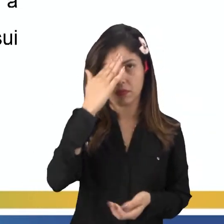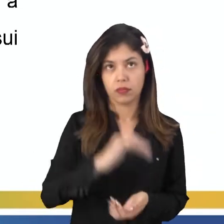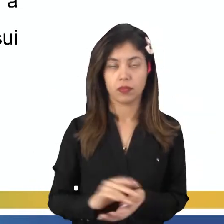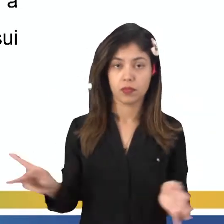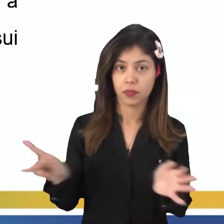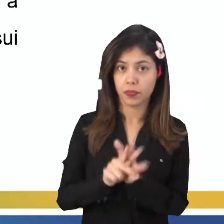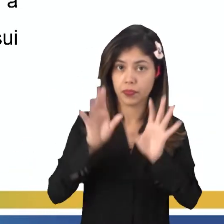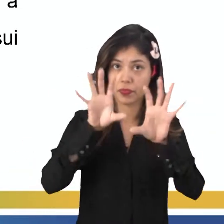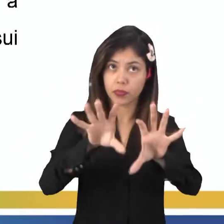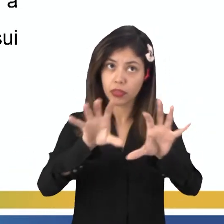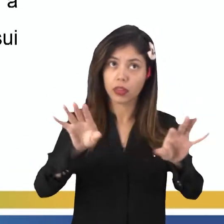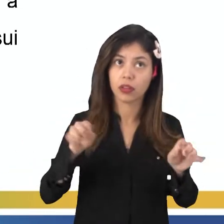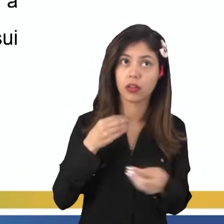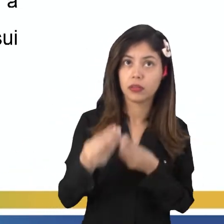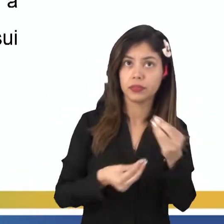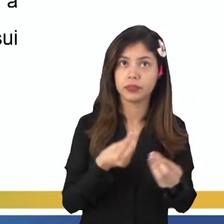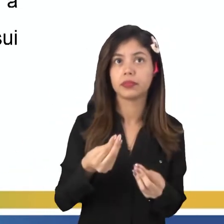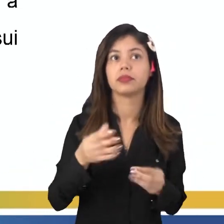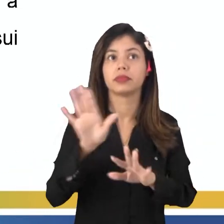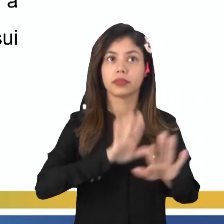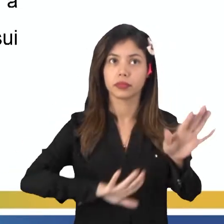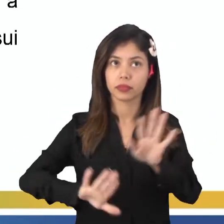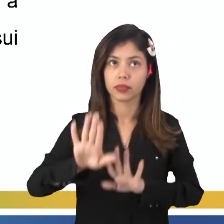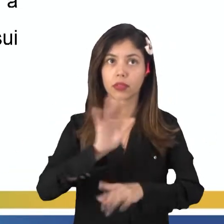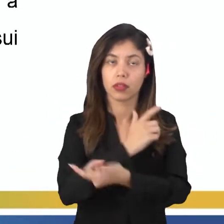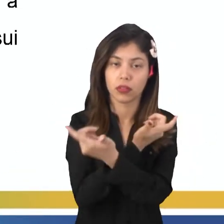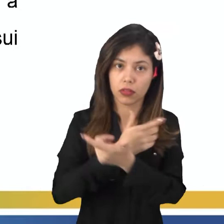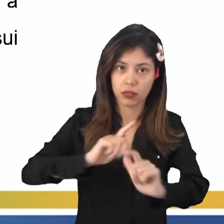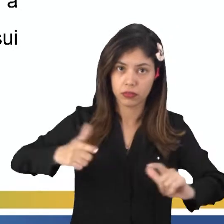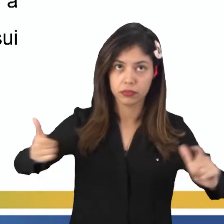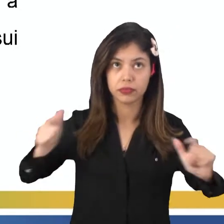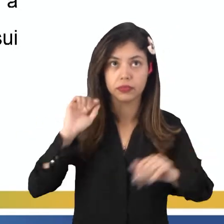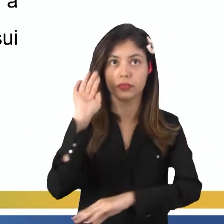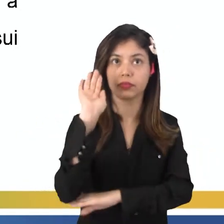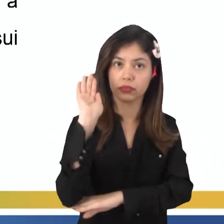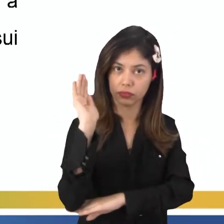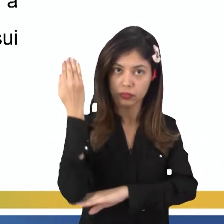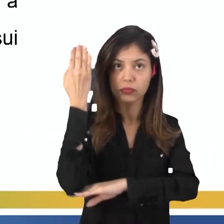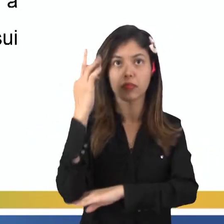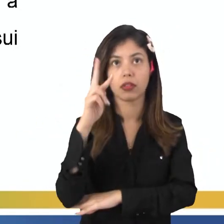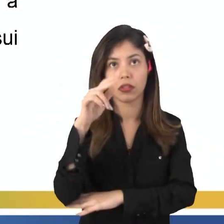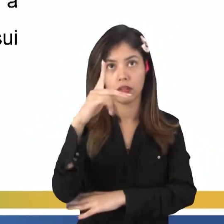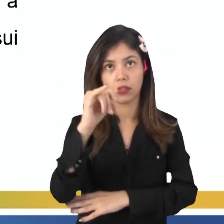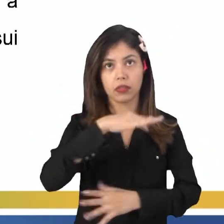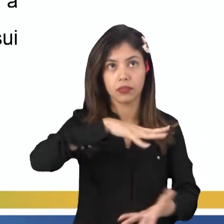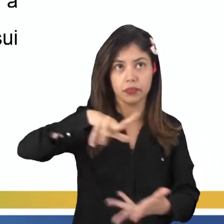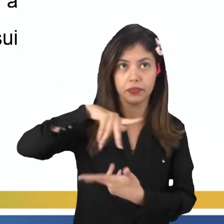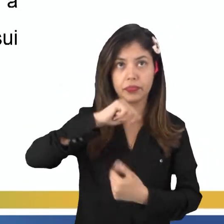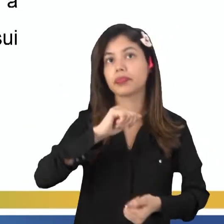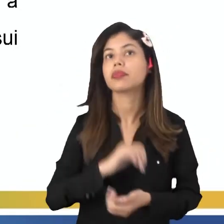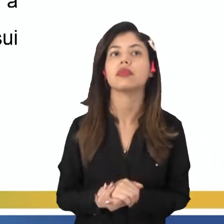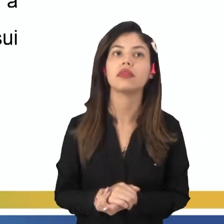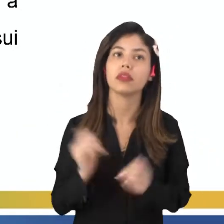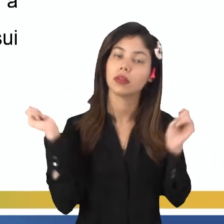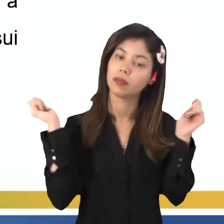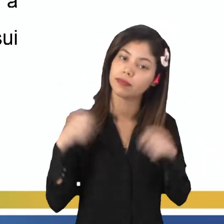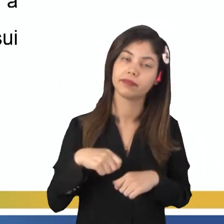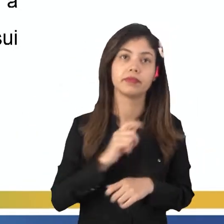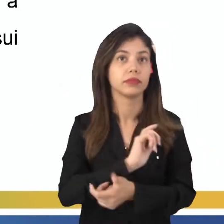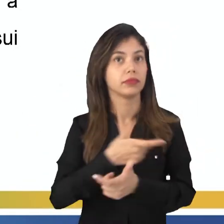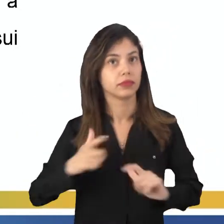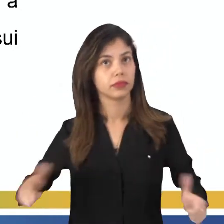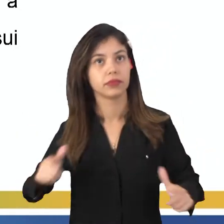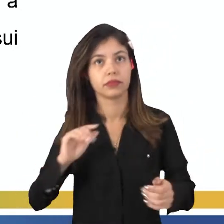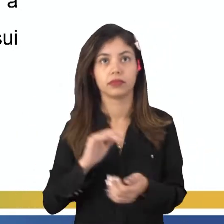esse bioma é considerada a maior reserva de madeira tropical do mundo e